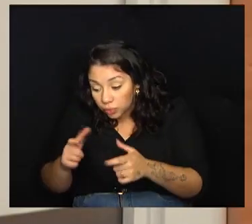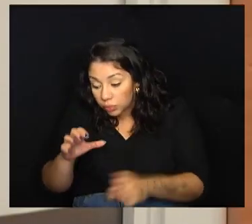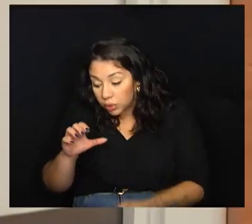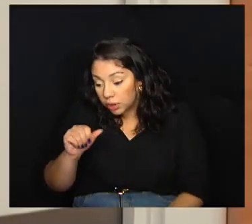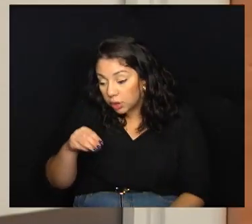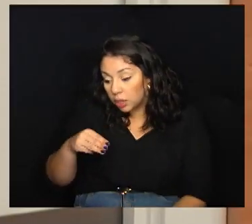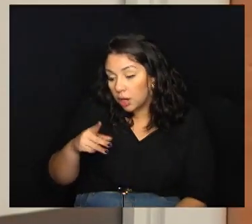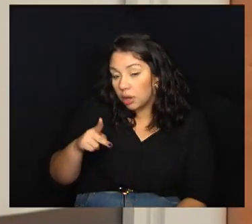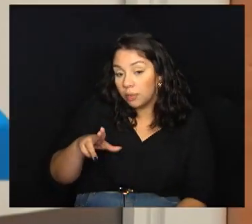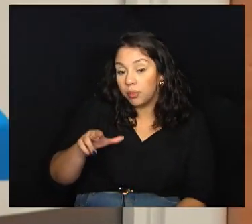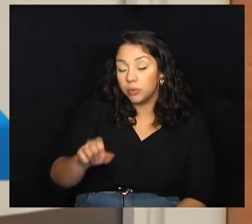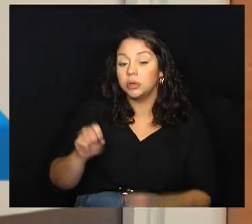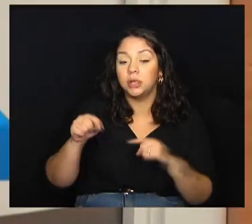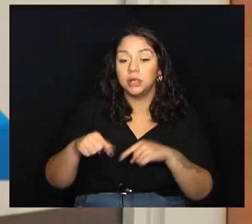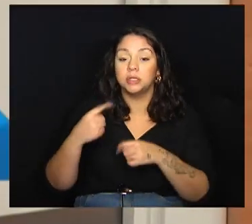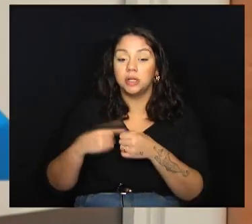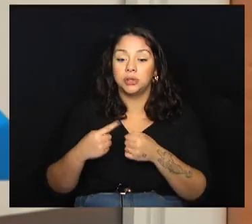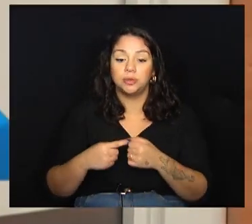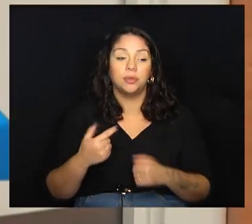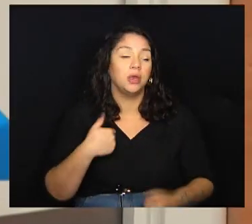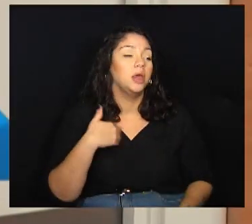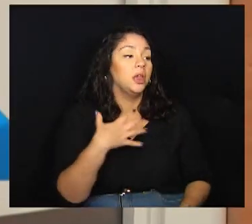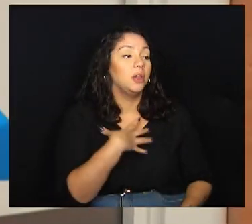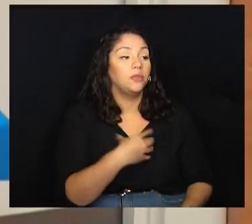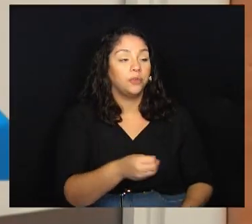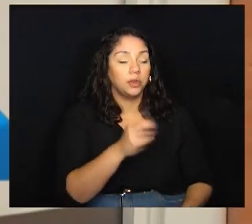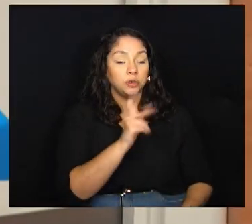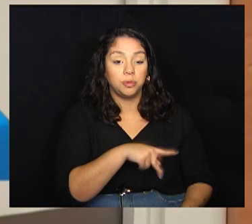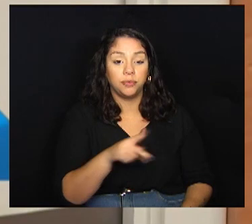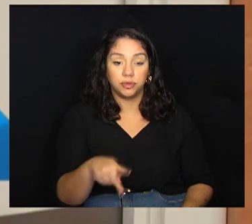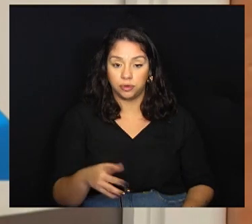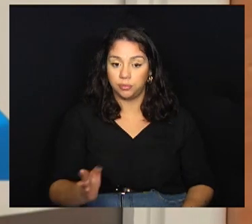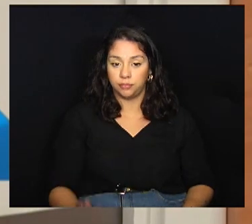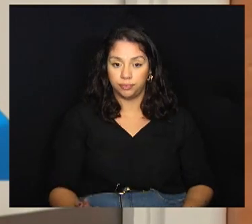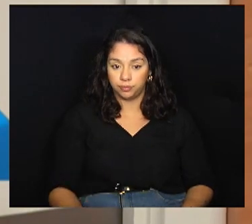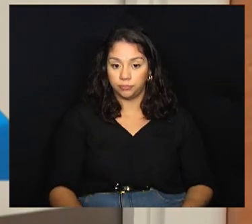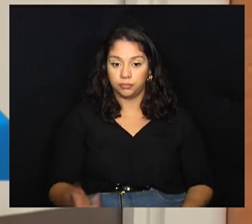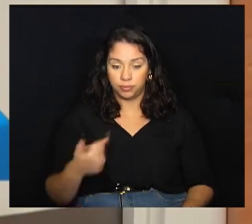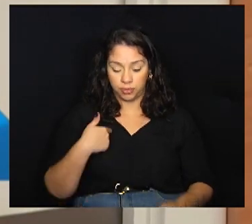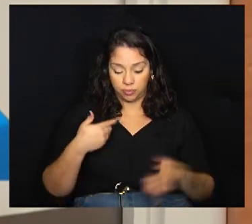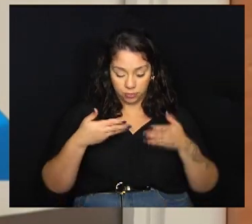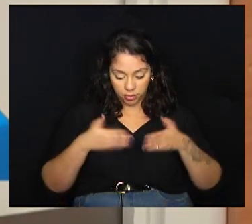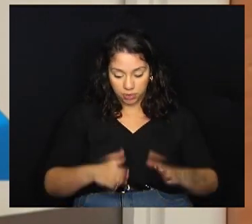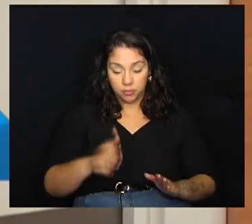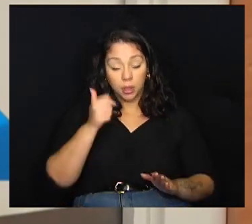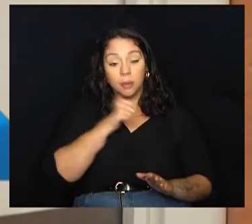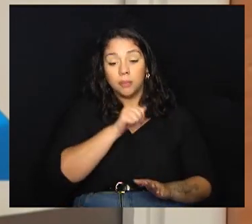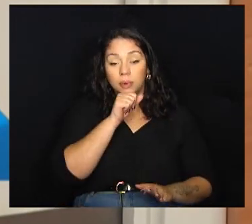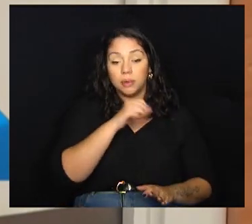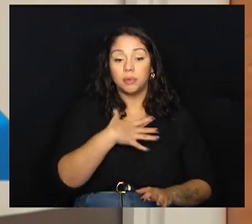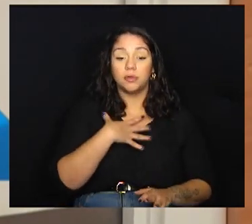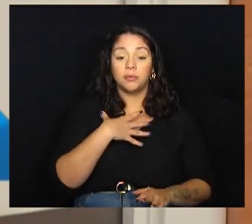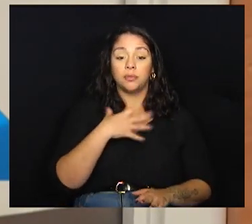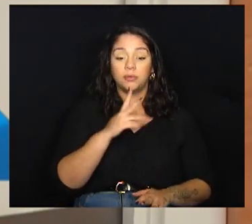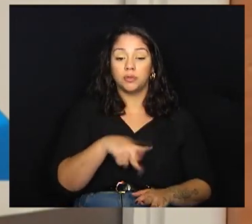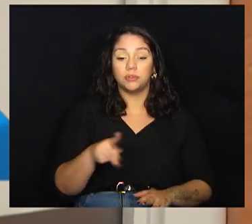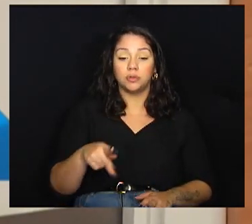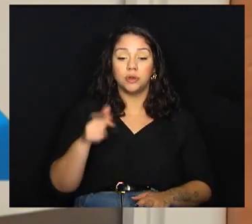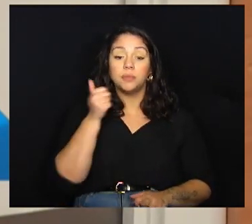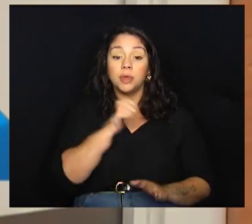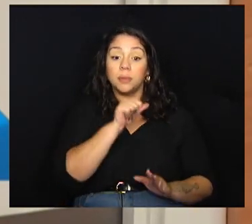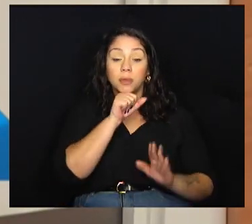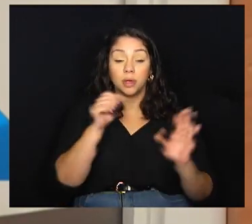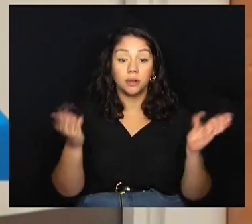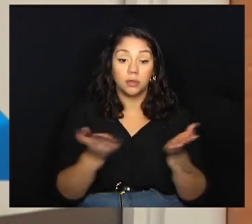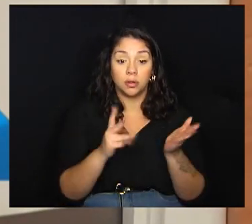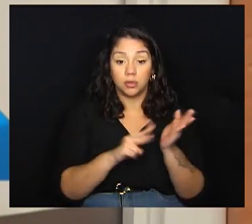cidade. Sou filha de professora, então a minha primeira formação política começou dentro do sindicato, né? A mãe atualmente já